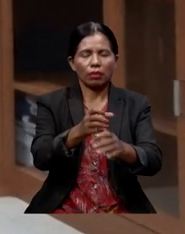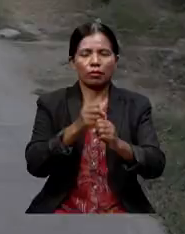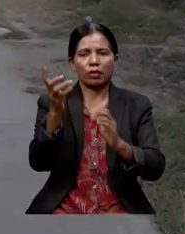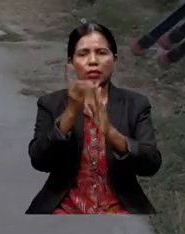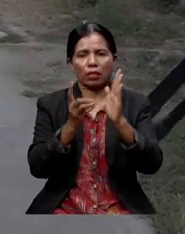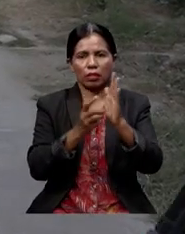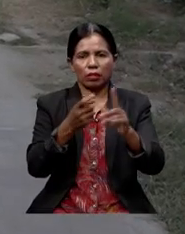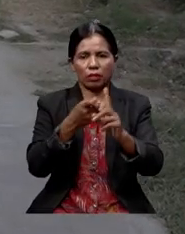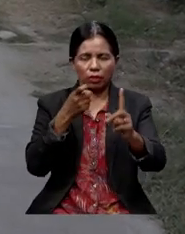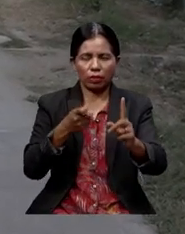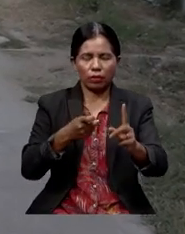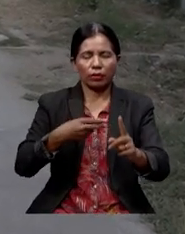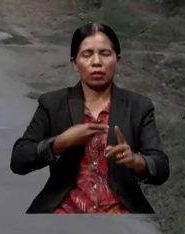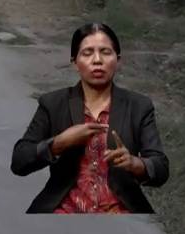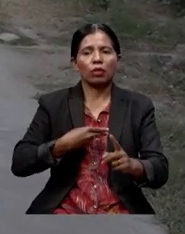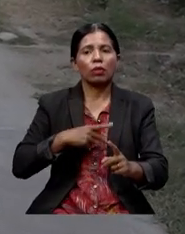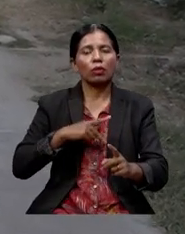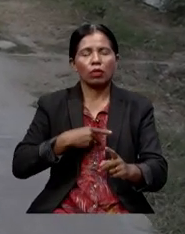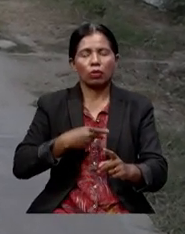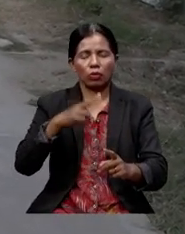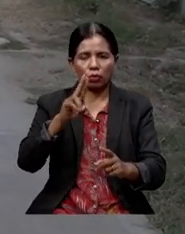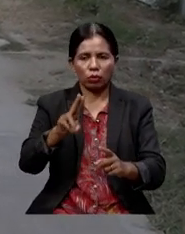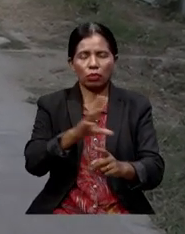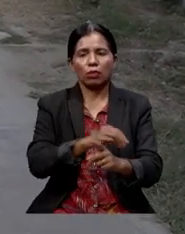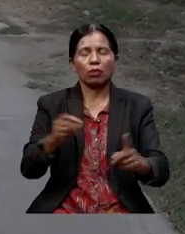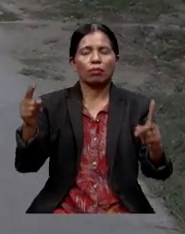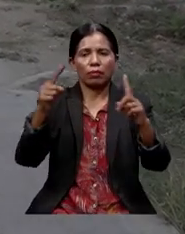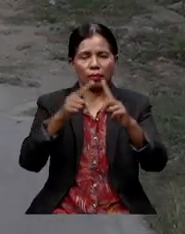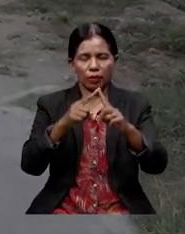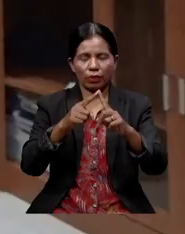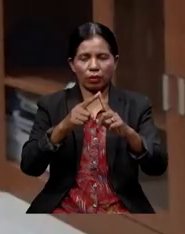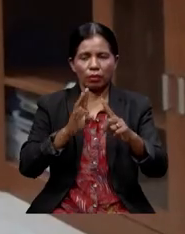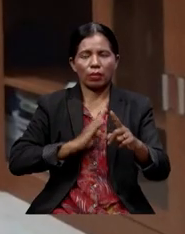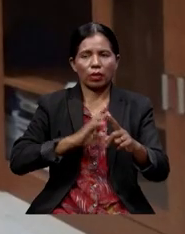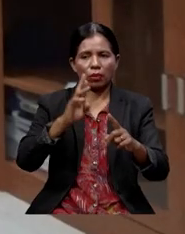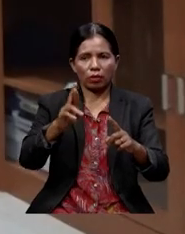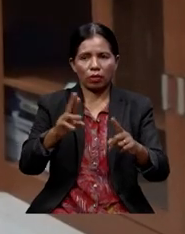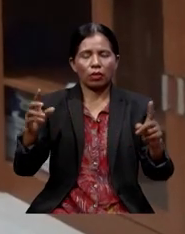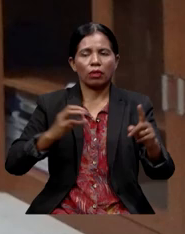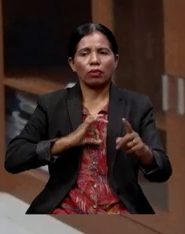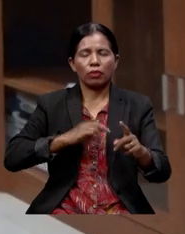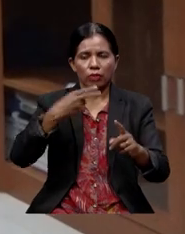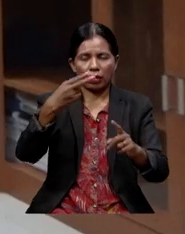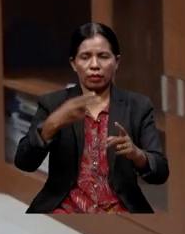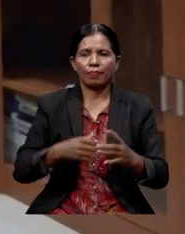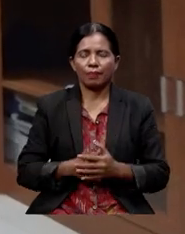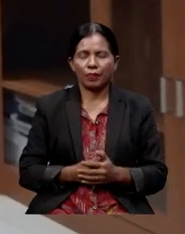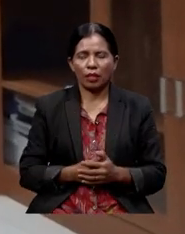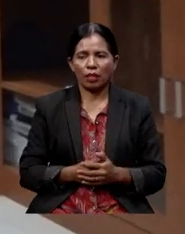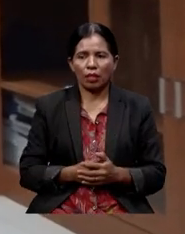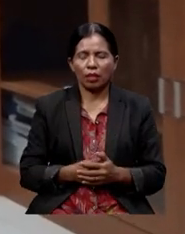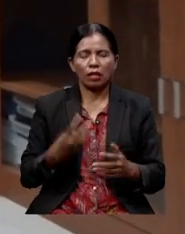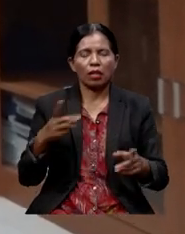si. Kuluhum, batobe cora, nemos, tobe cora, to fatahe neva, se